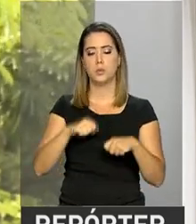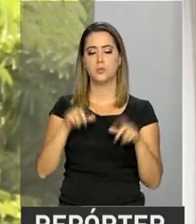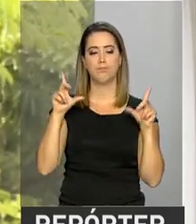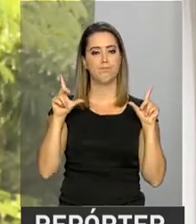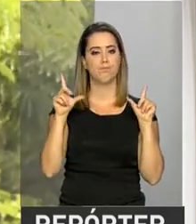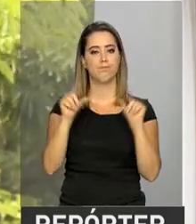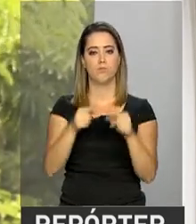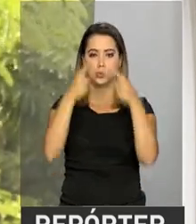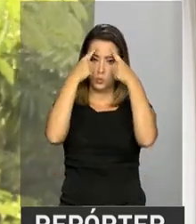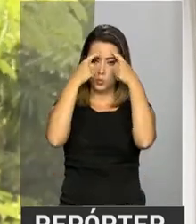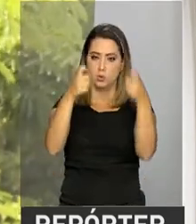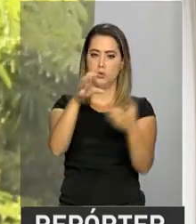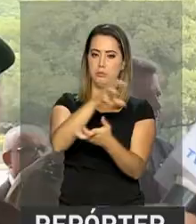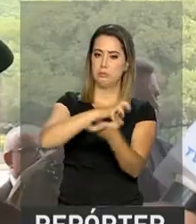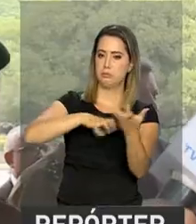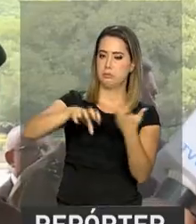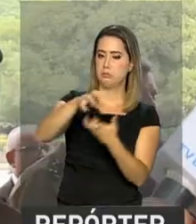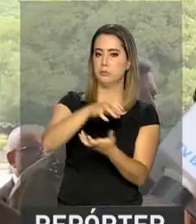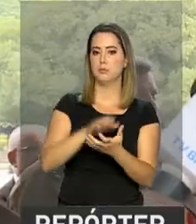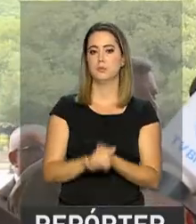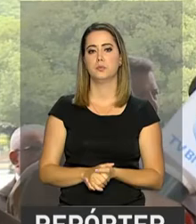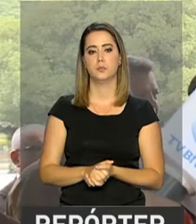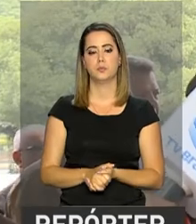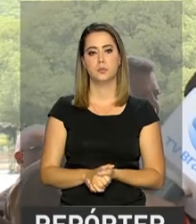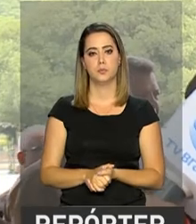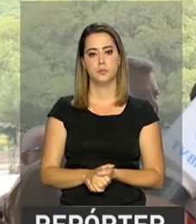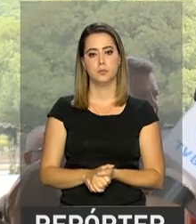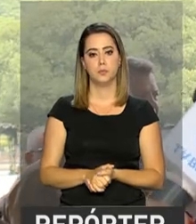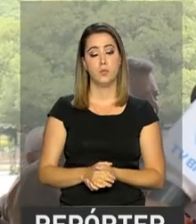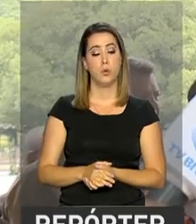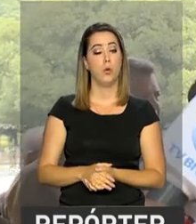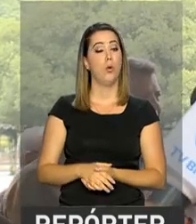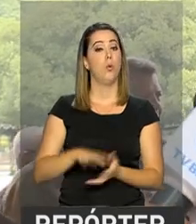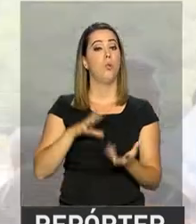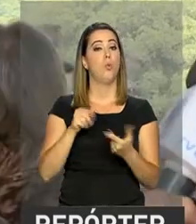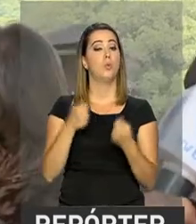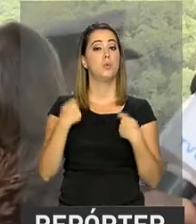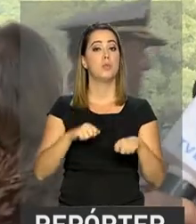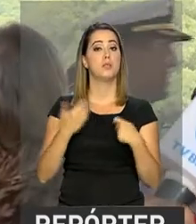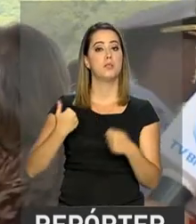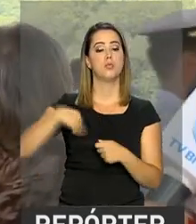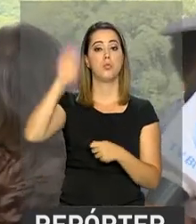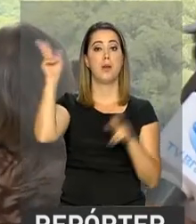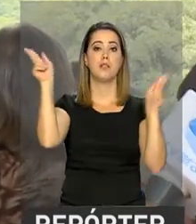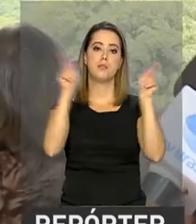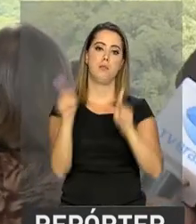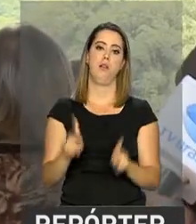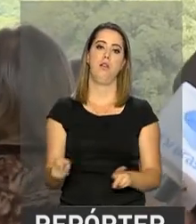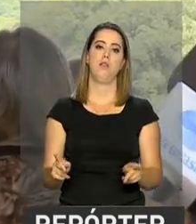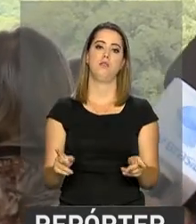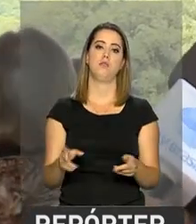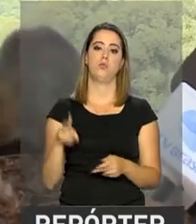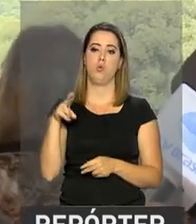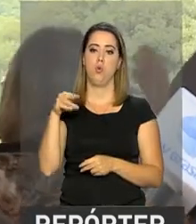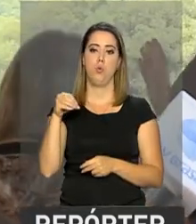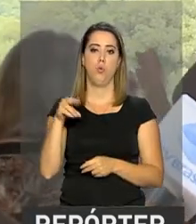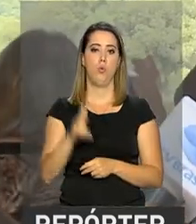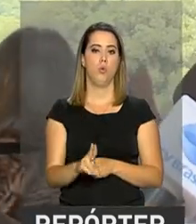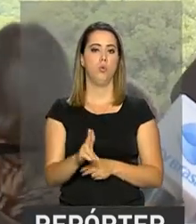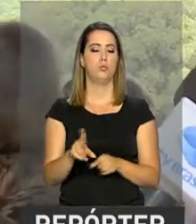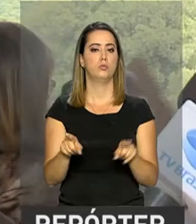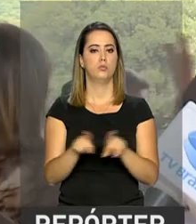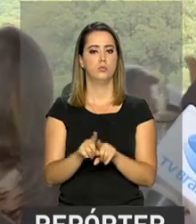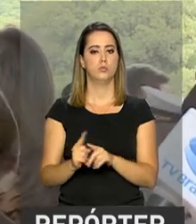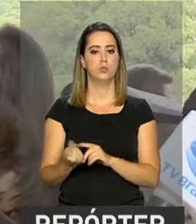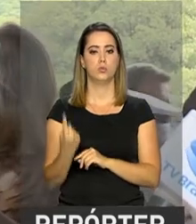e mais processos de paz. O mundo precisa de mais missões de paz. Quem tira recursos da ONU, tira